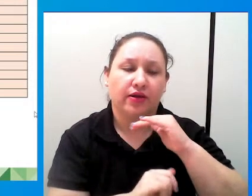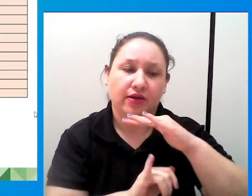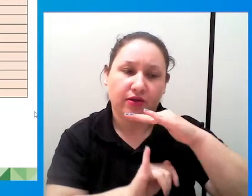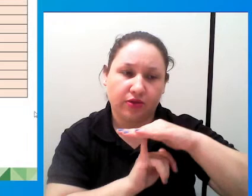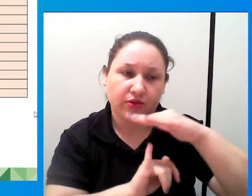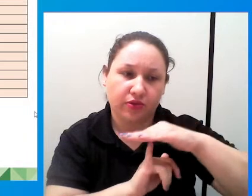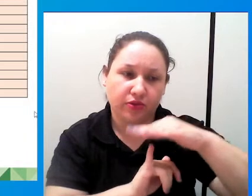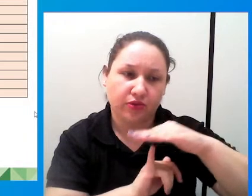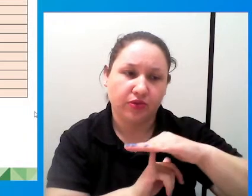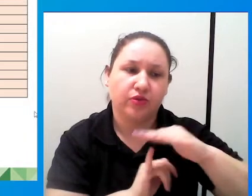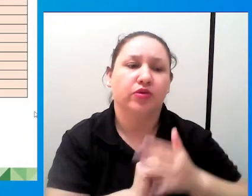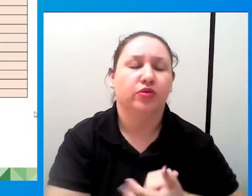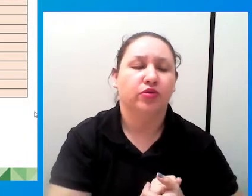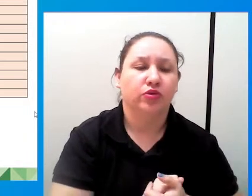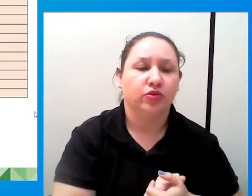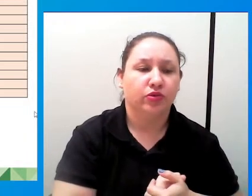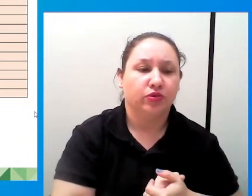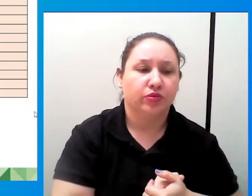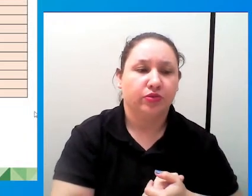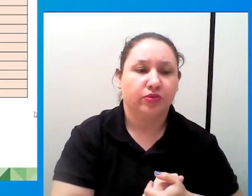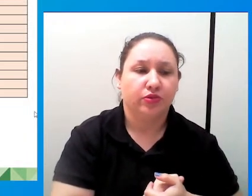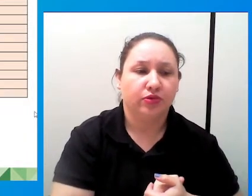vocês, porque nós percebemos